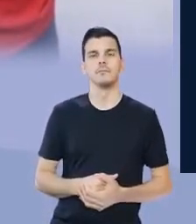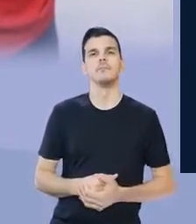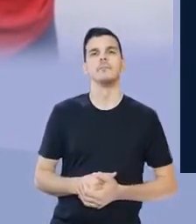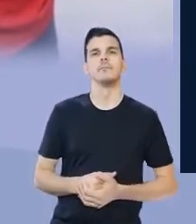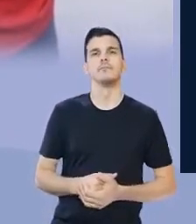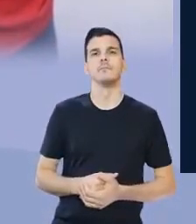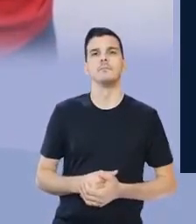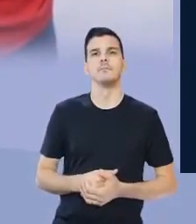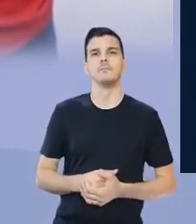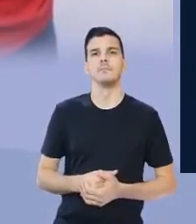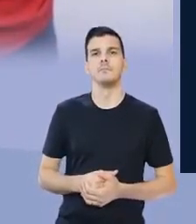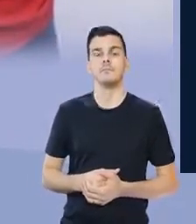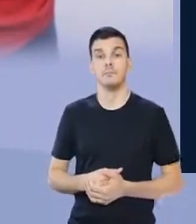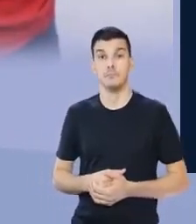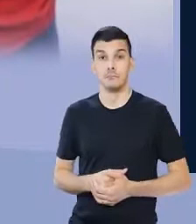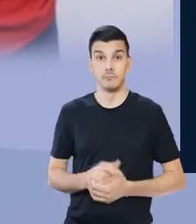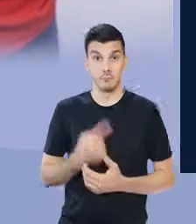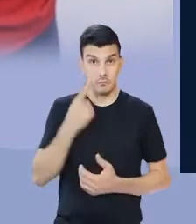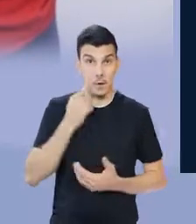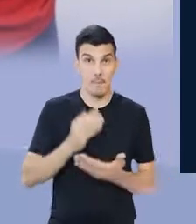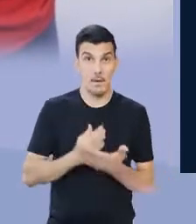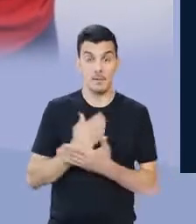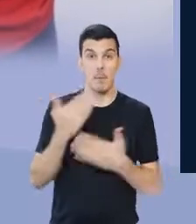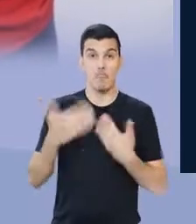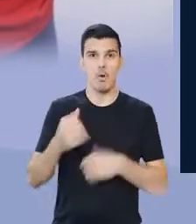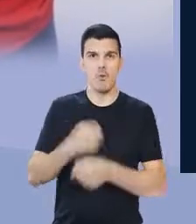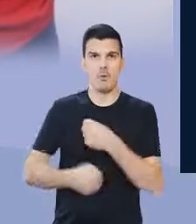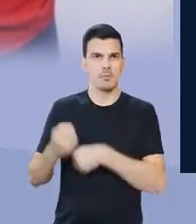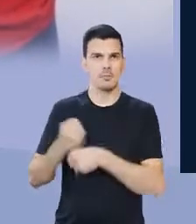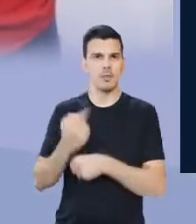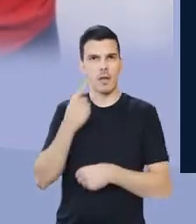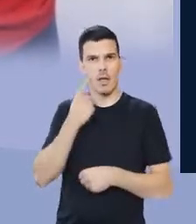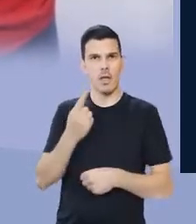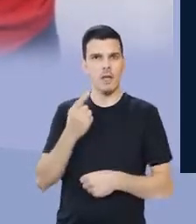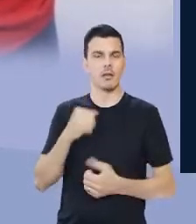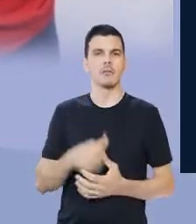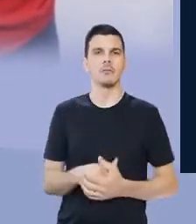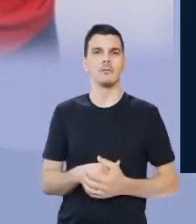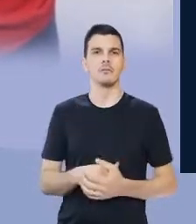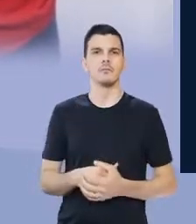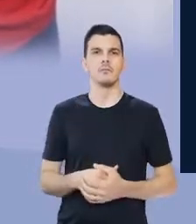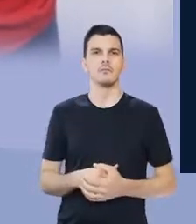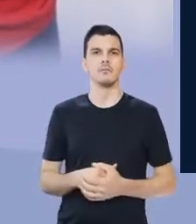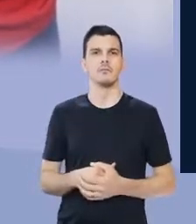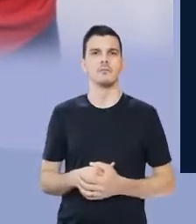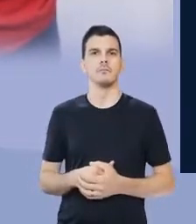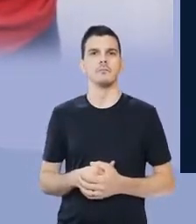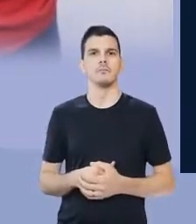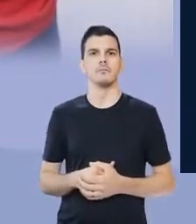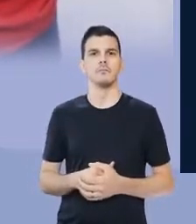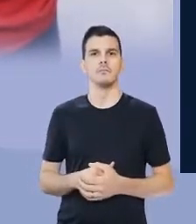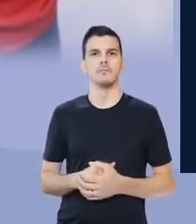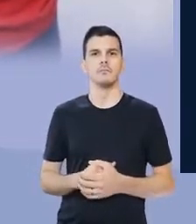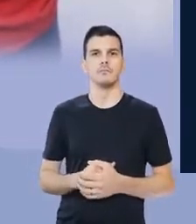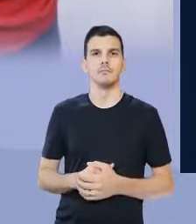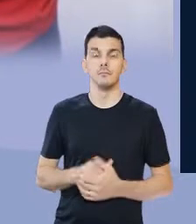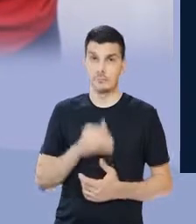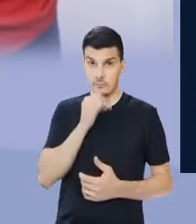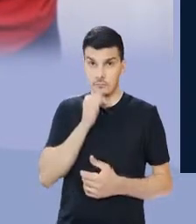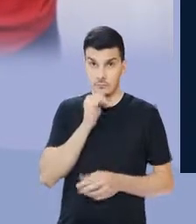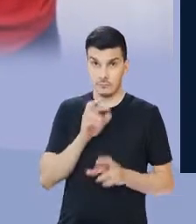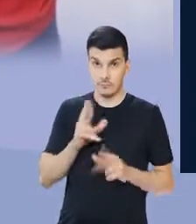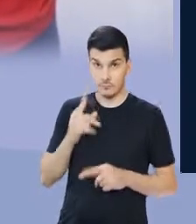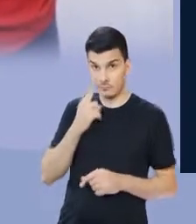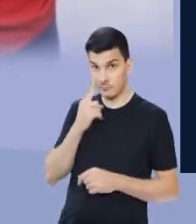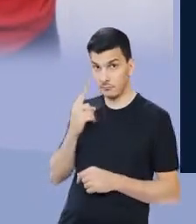my exam last year. Eu passei na minha prova no ano passado. Olha o verbo pass. Mas olhem só esse último